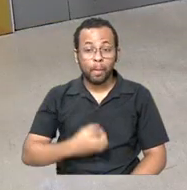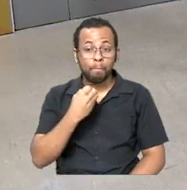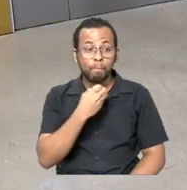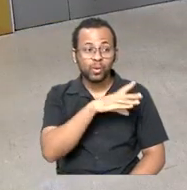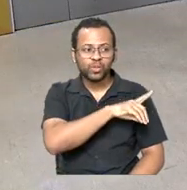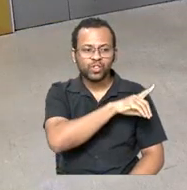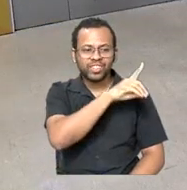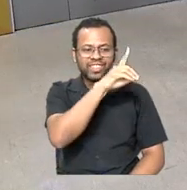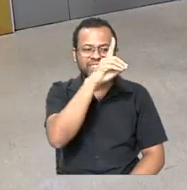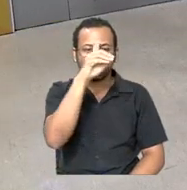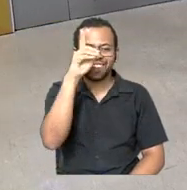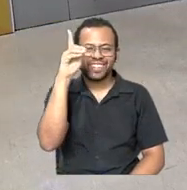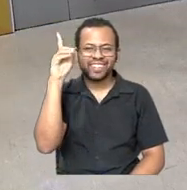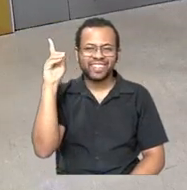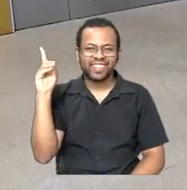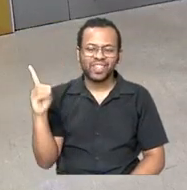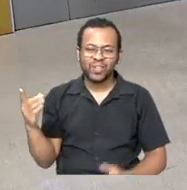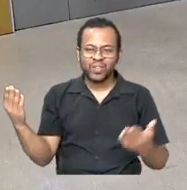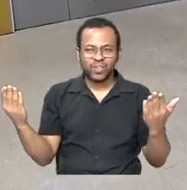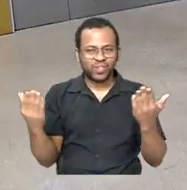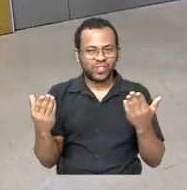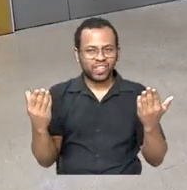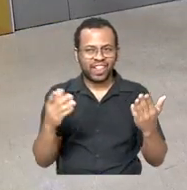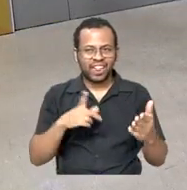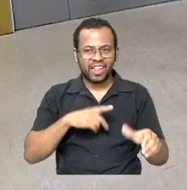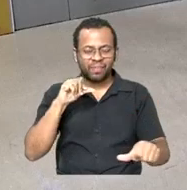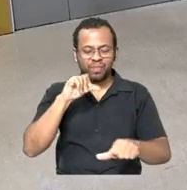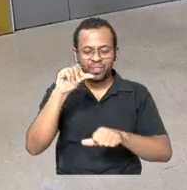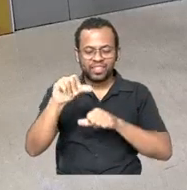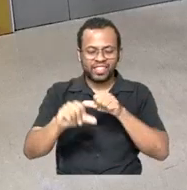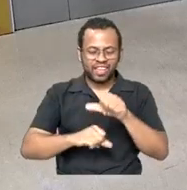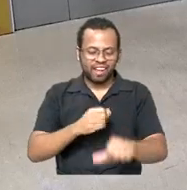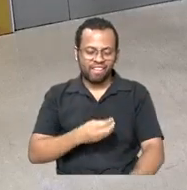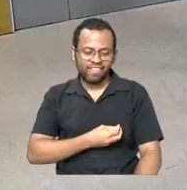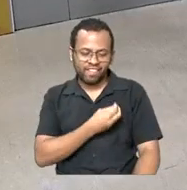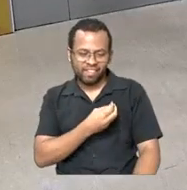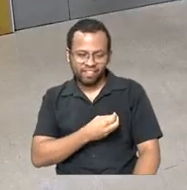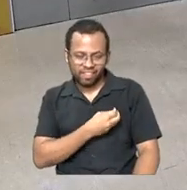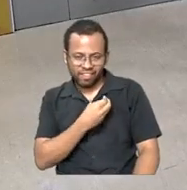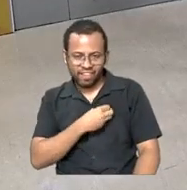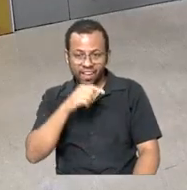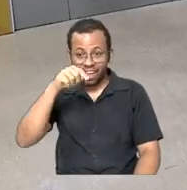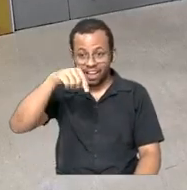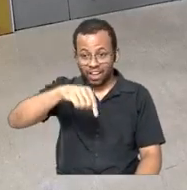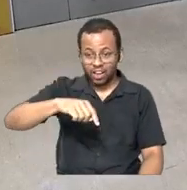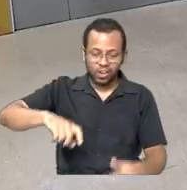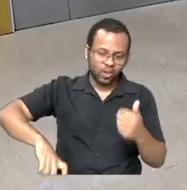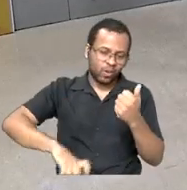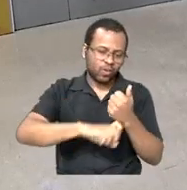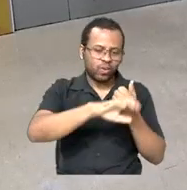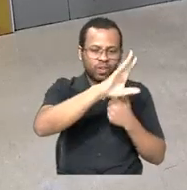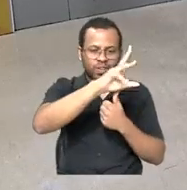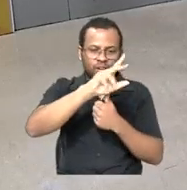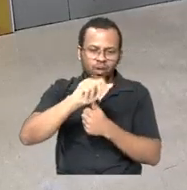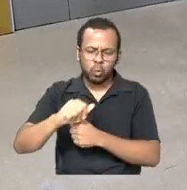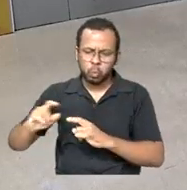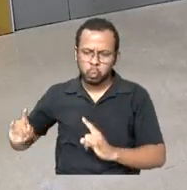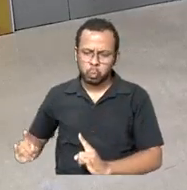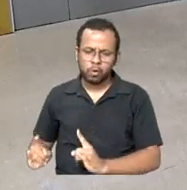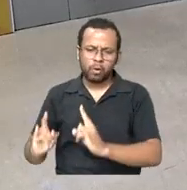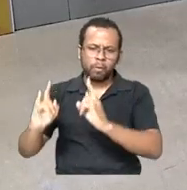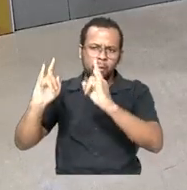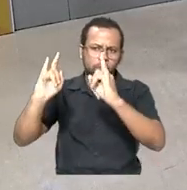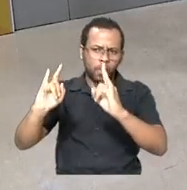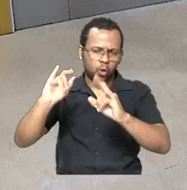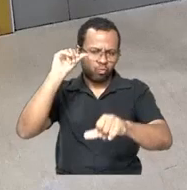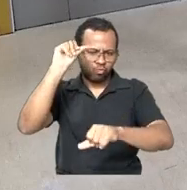um dia bom dia hoje tem mudança de vida garantida aqui no cajucap Afinal uma apartamento iria dar aquele